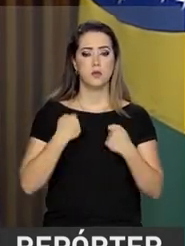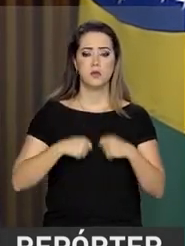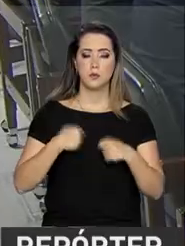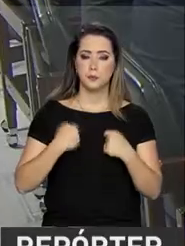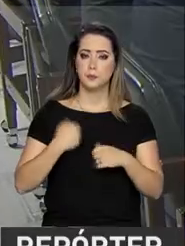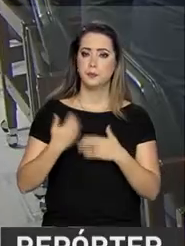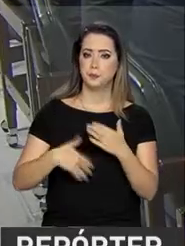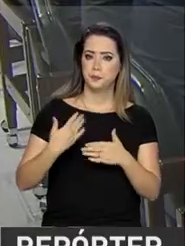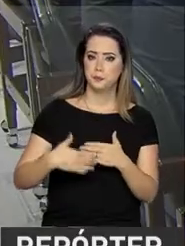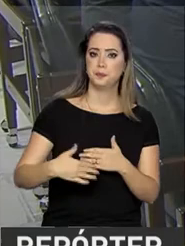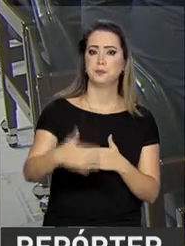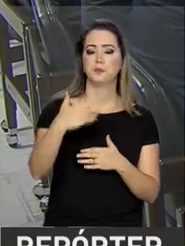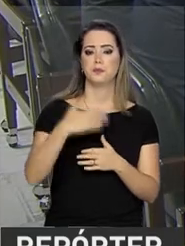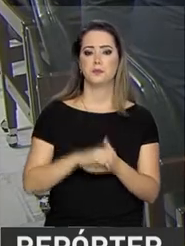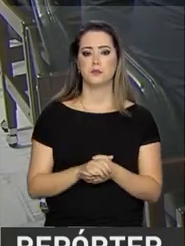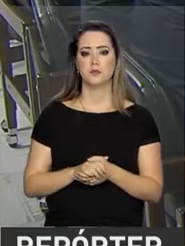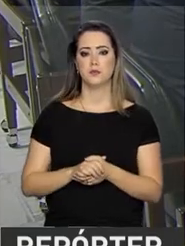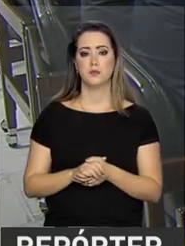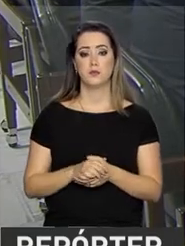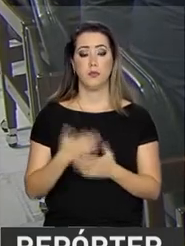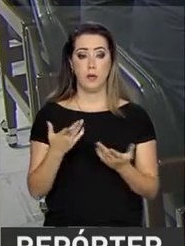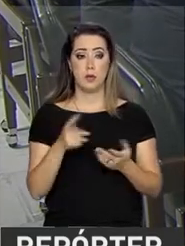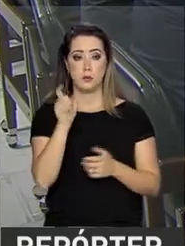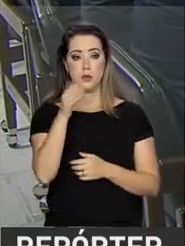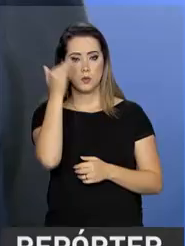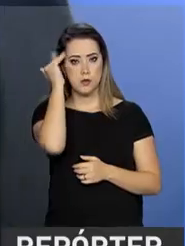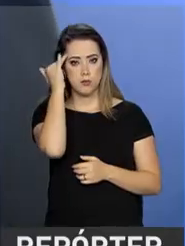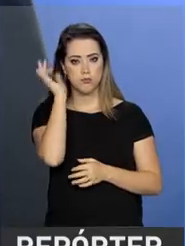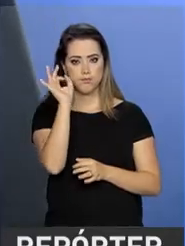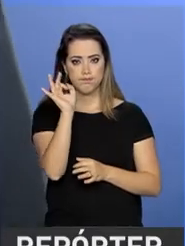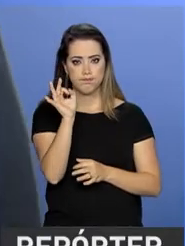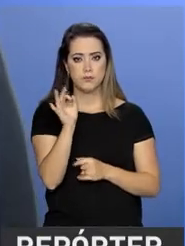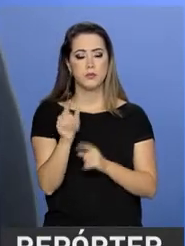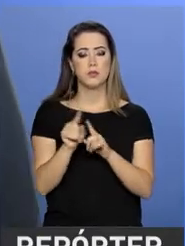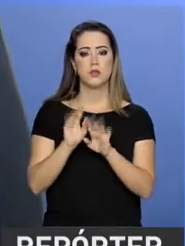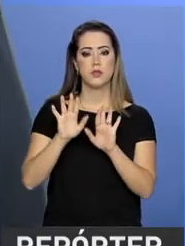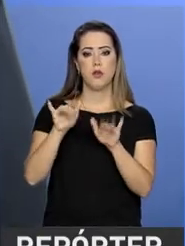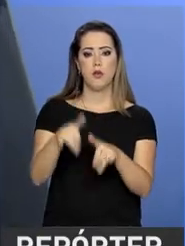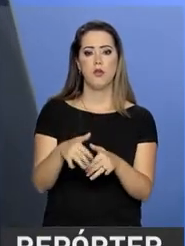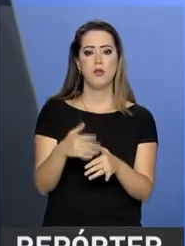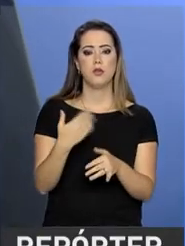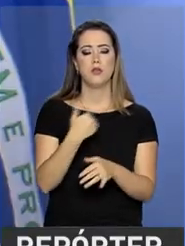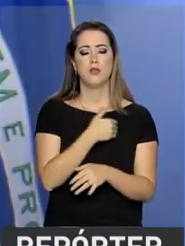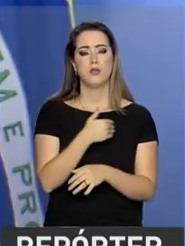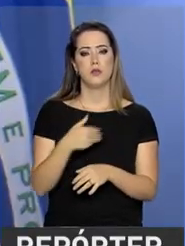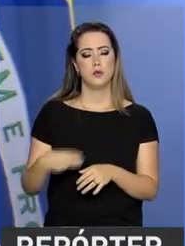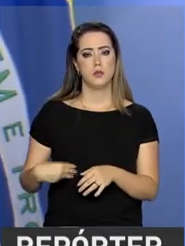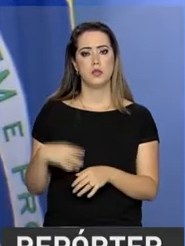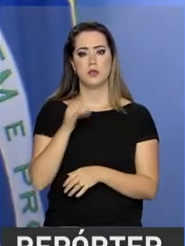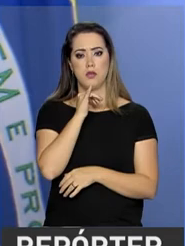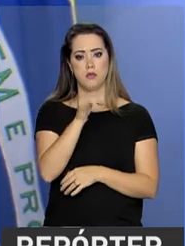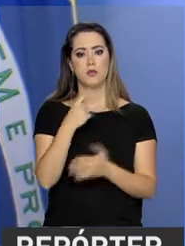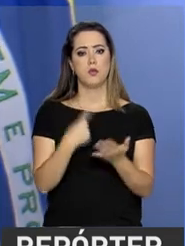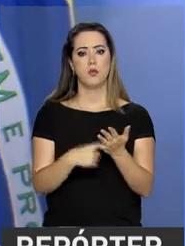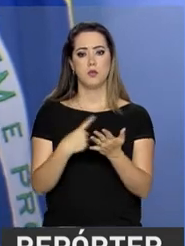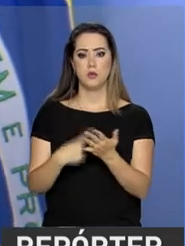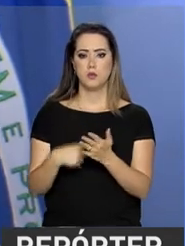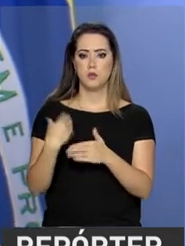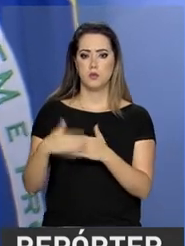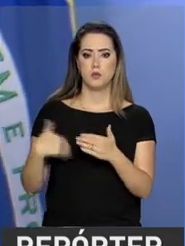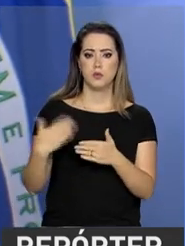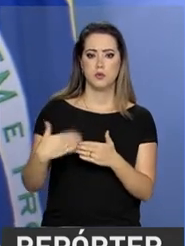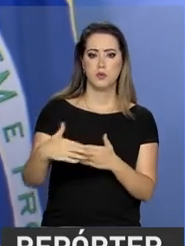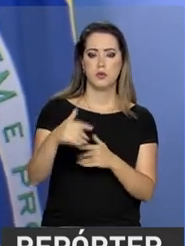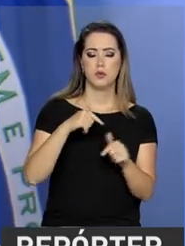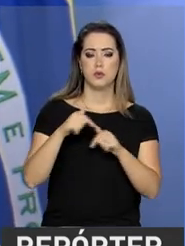fazer o recado foi bem recebido e ao final da reunião os ministros confirmaram o compromisso de continuar as ações do governo